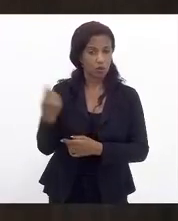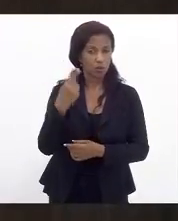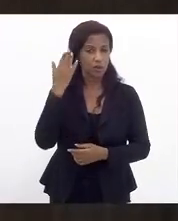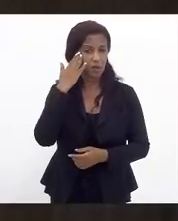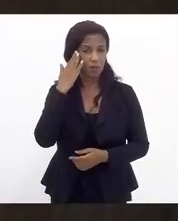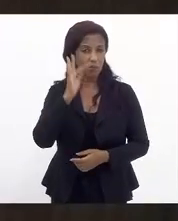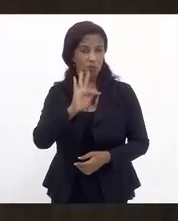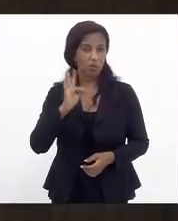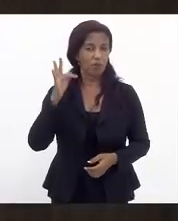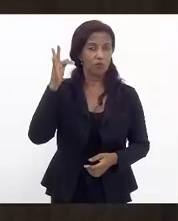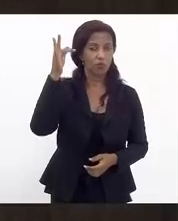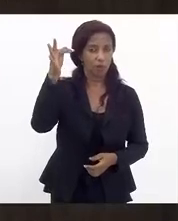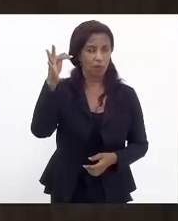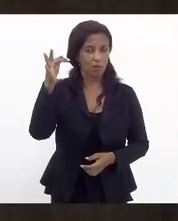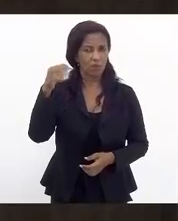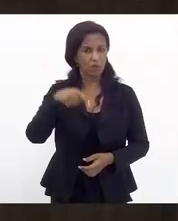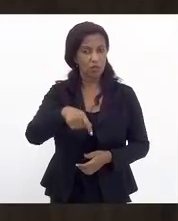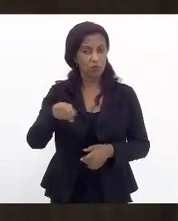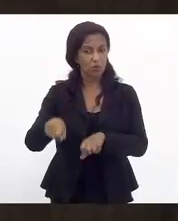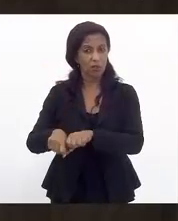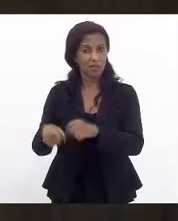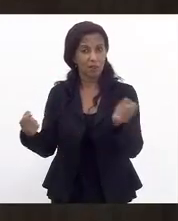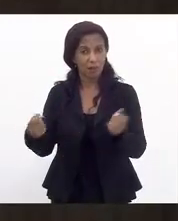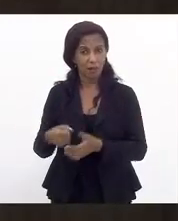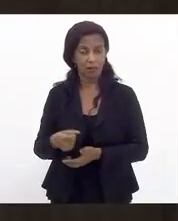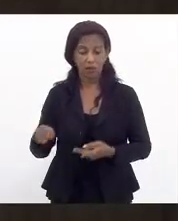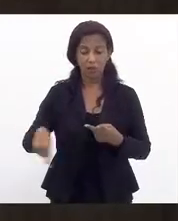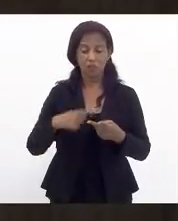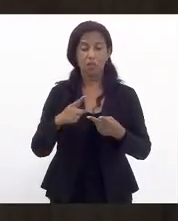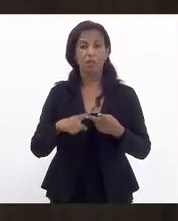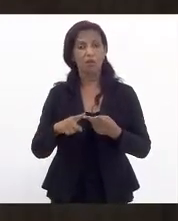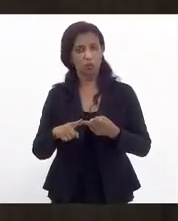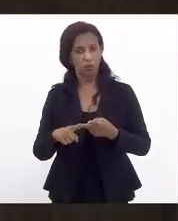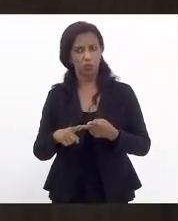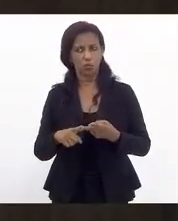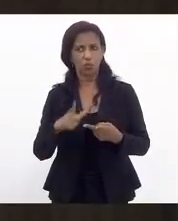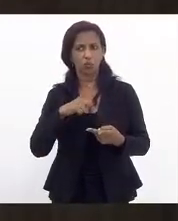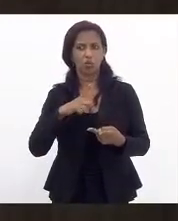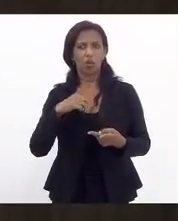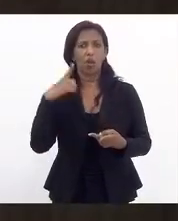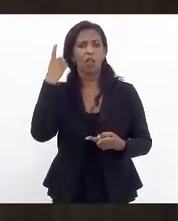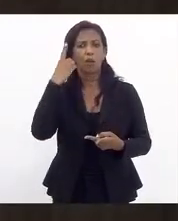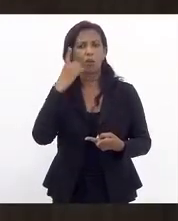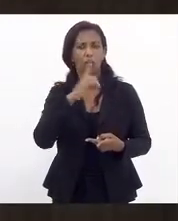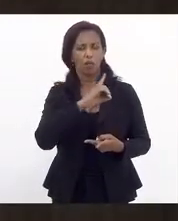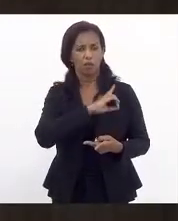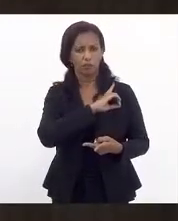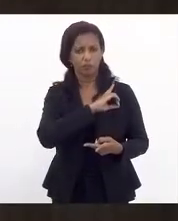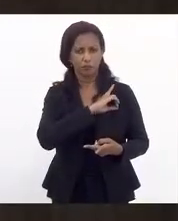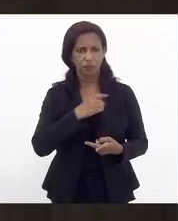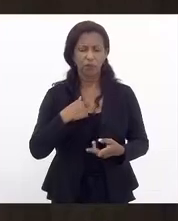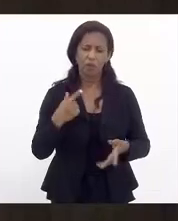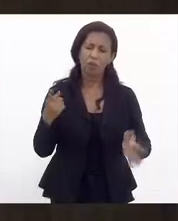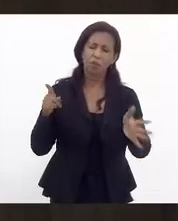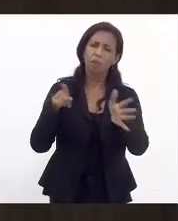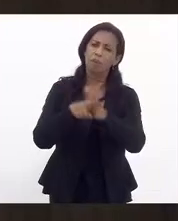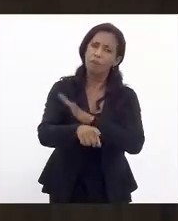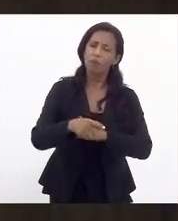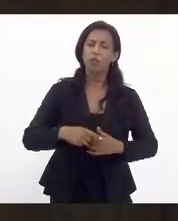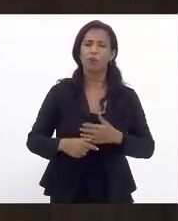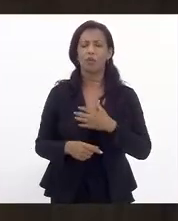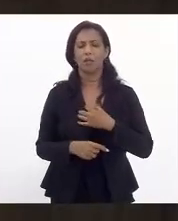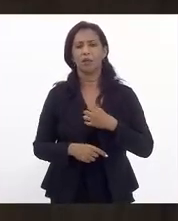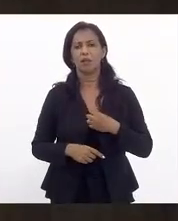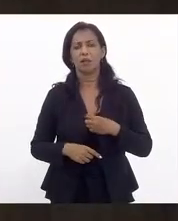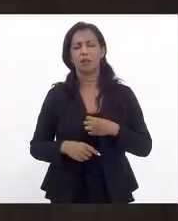futuramente já autorizativo pode ser quebrar segundo eu tive com a deputada Martha Rocha e fiz a pergunta a ela e